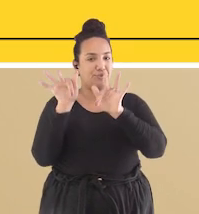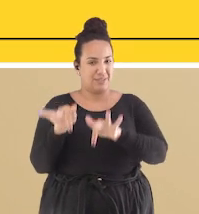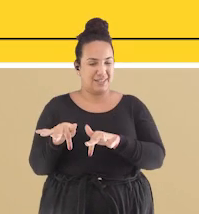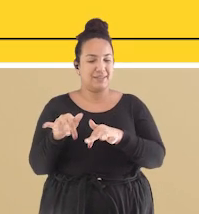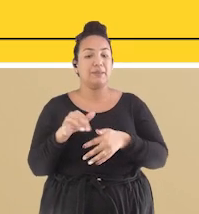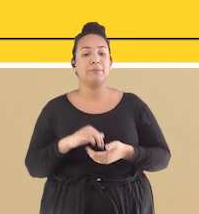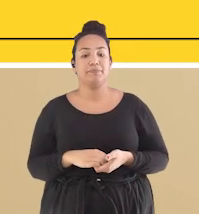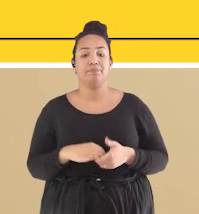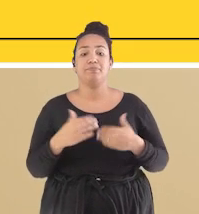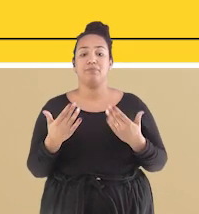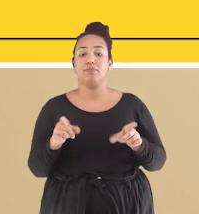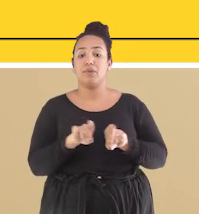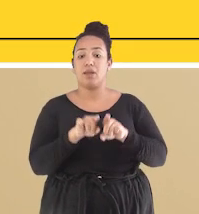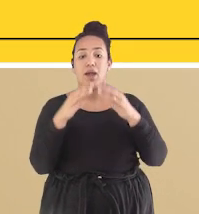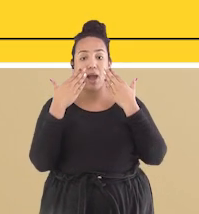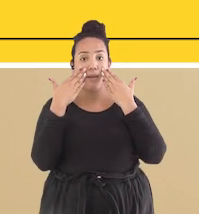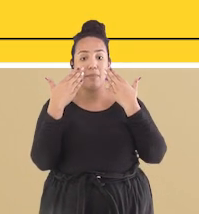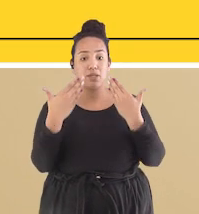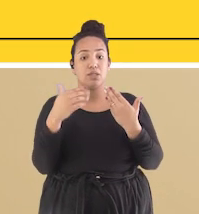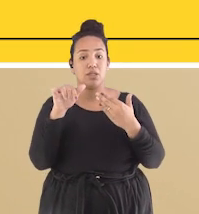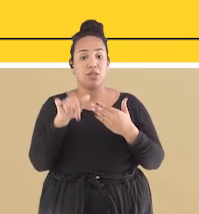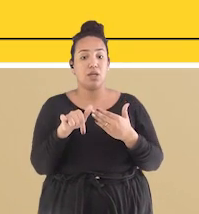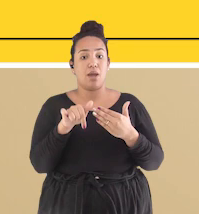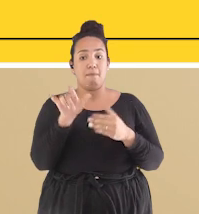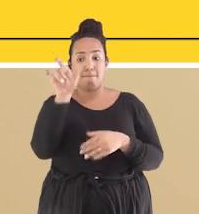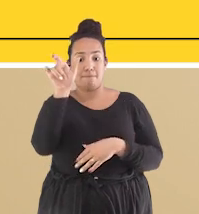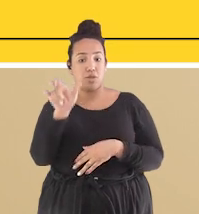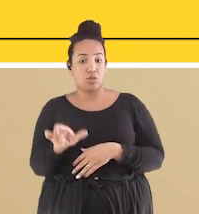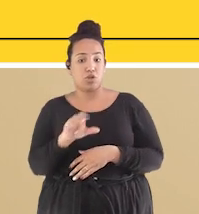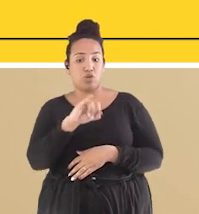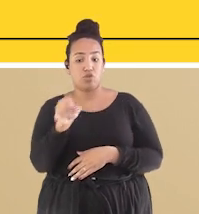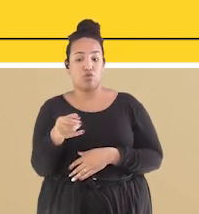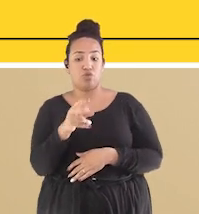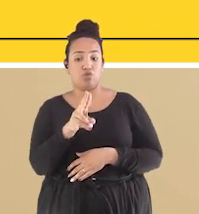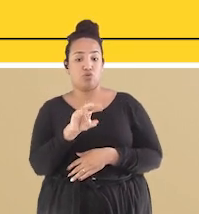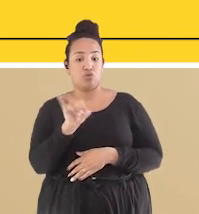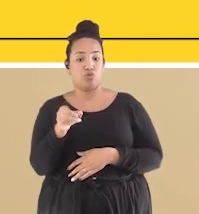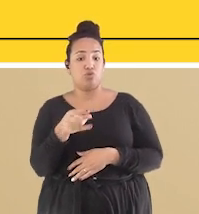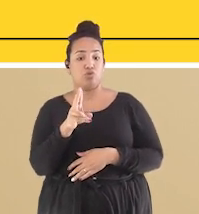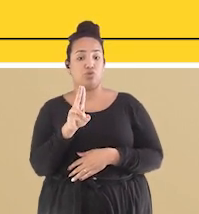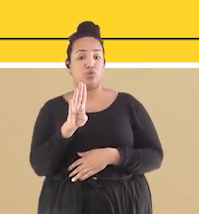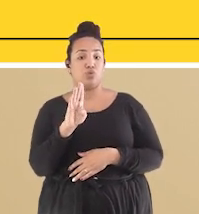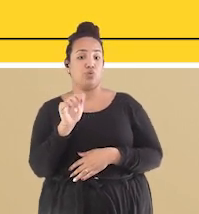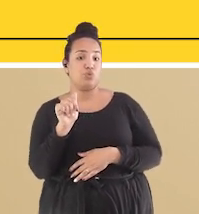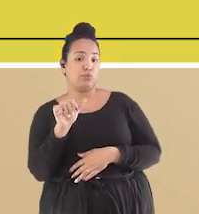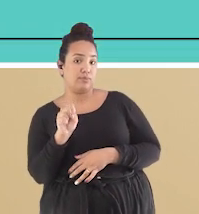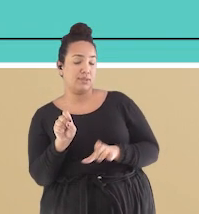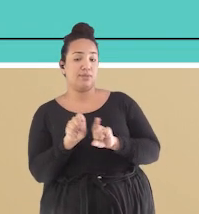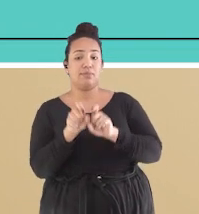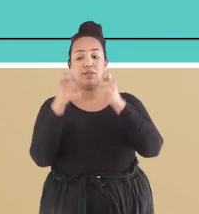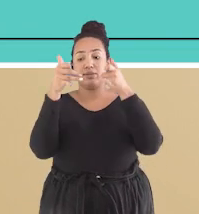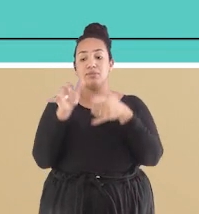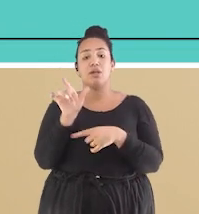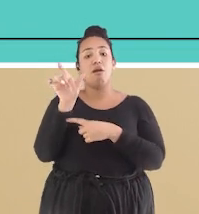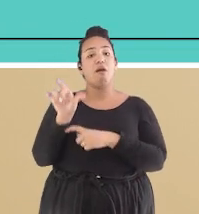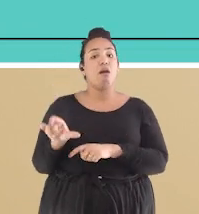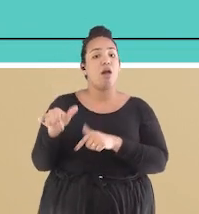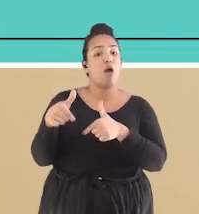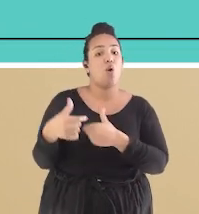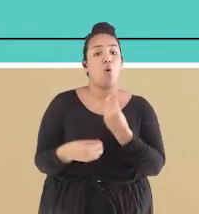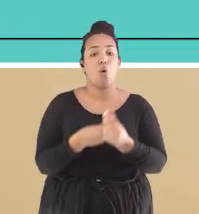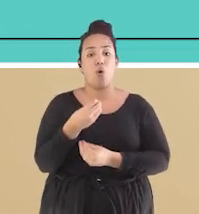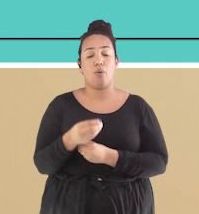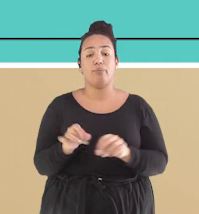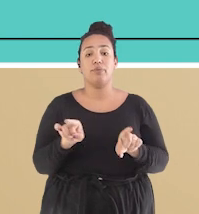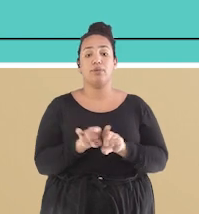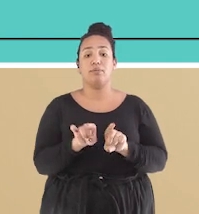os personagens que controlamos, as jujubas, e fala um pouco do que podemos fazer com elas. Ao final, temos a